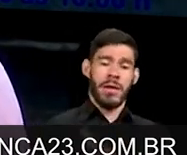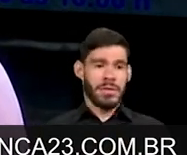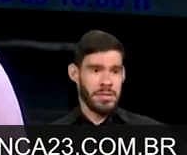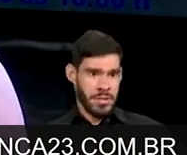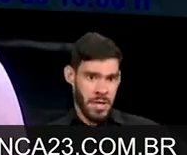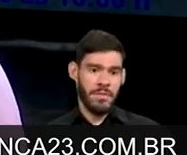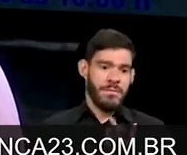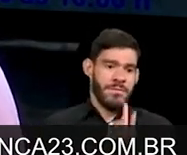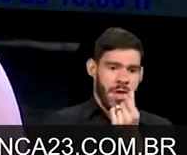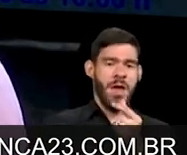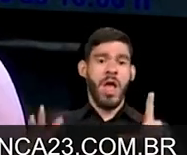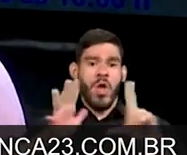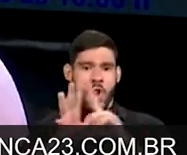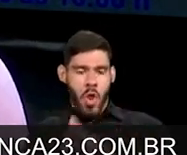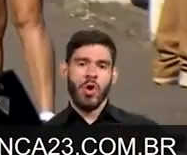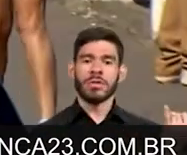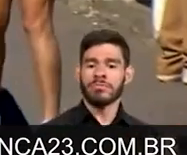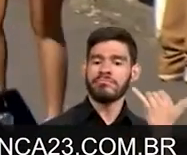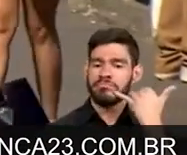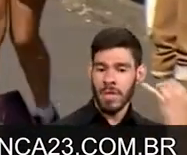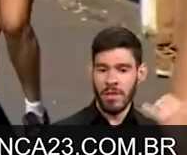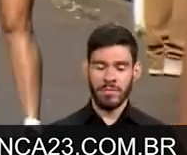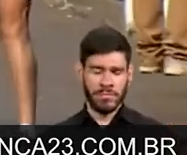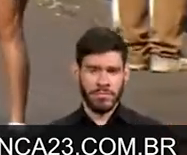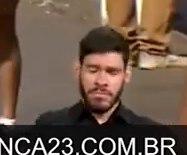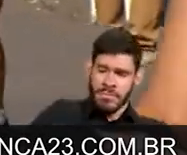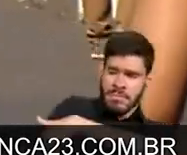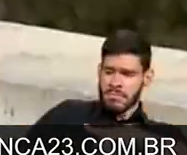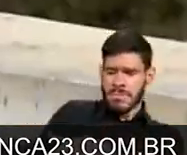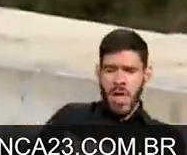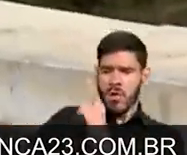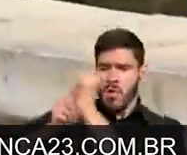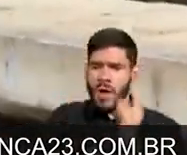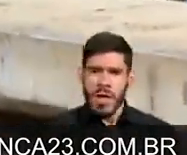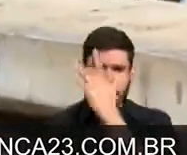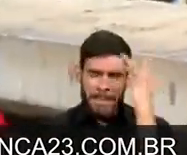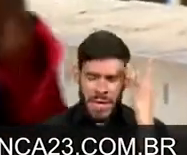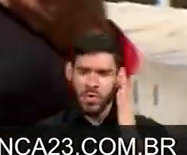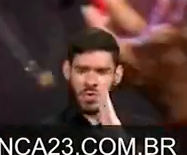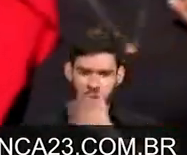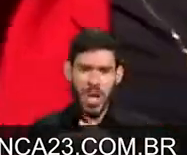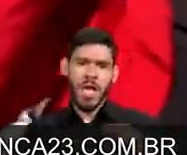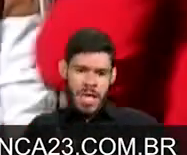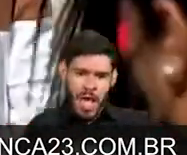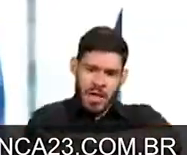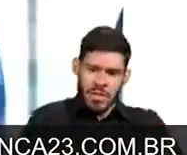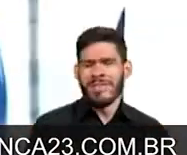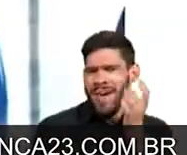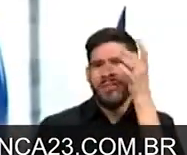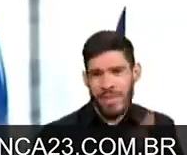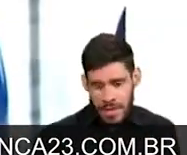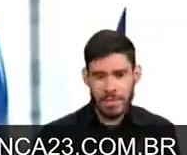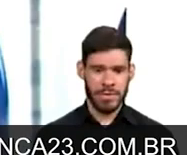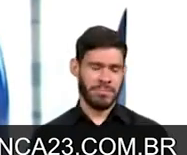serviço, financeiras, varejo e telefonia. Nas ruas, não é difícil encontrar quem já tenha sofrido uma tentativa de golpe. Uma